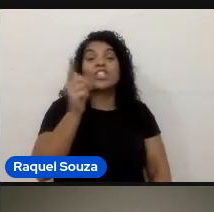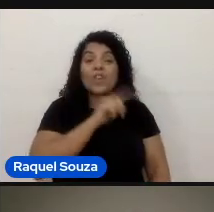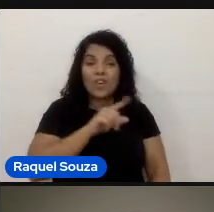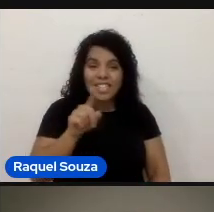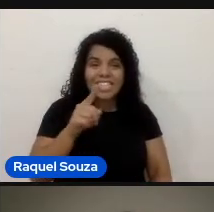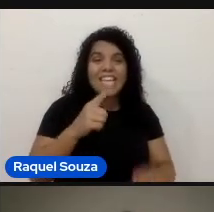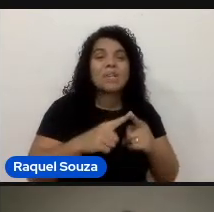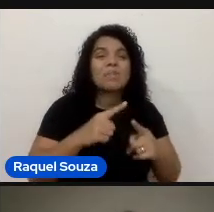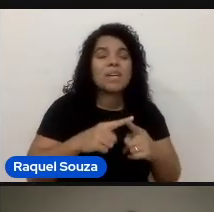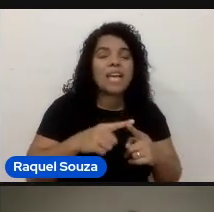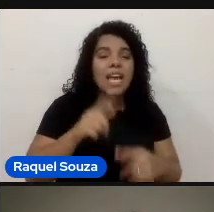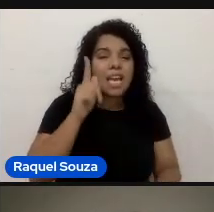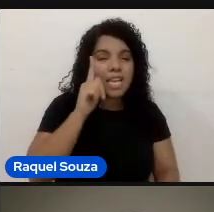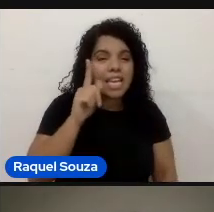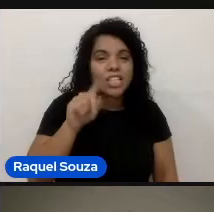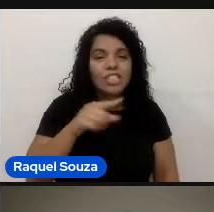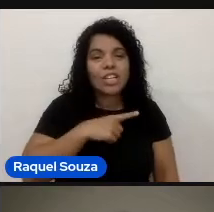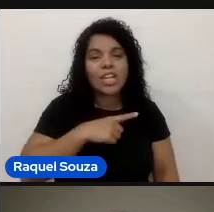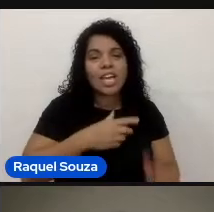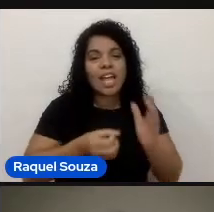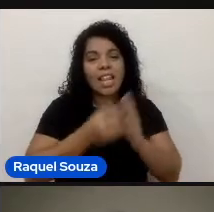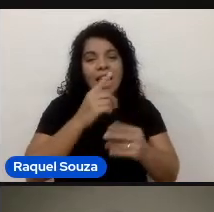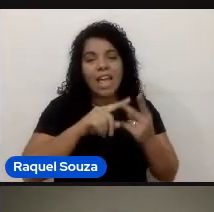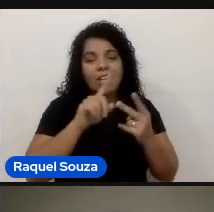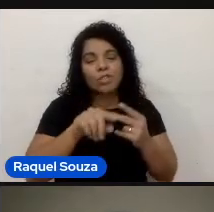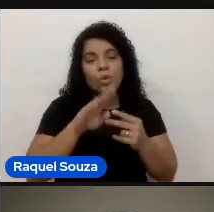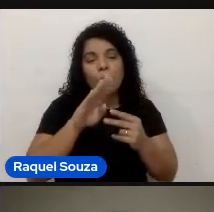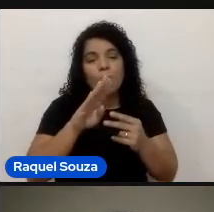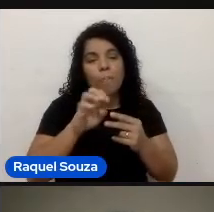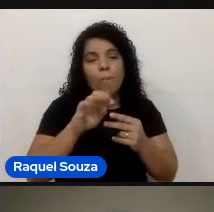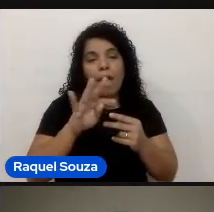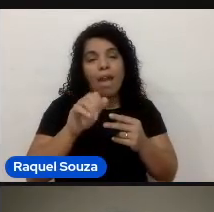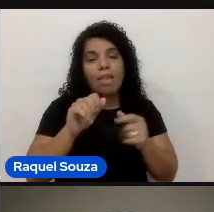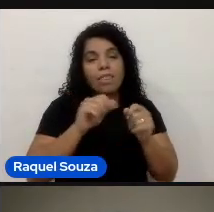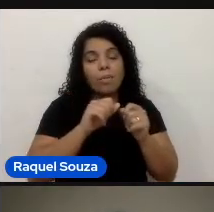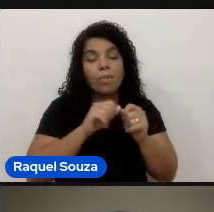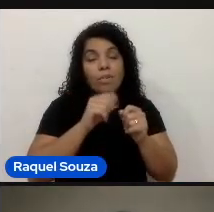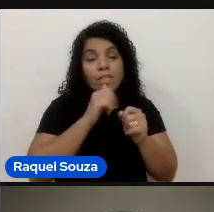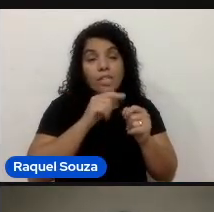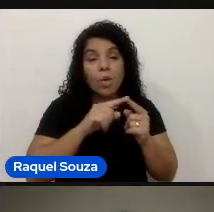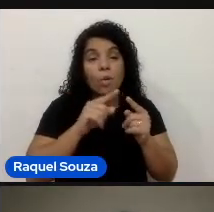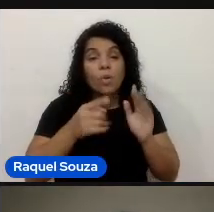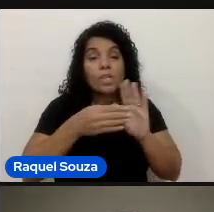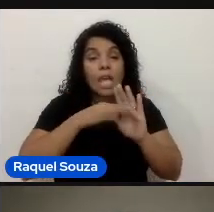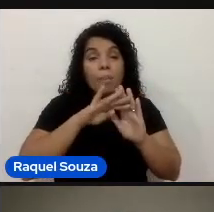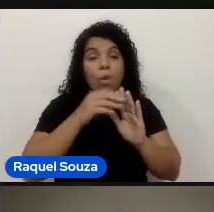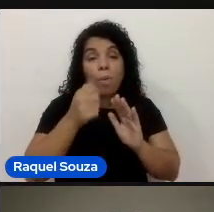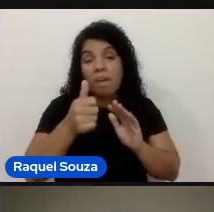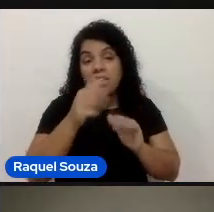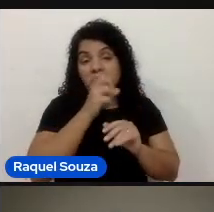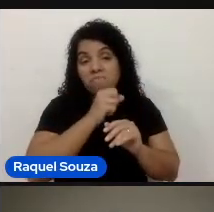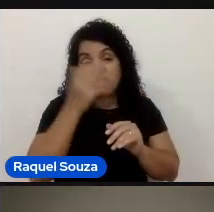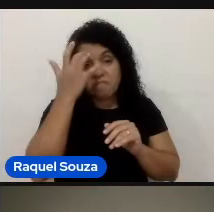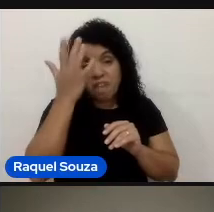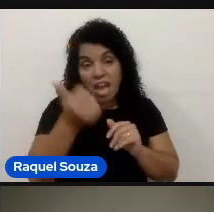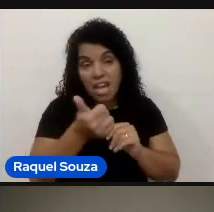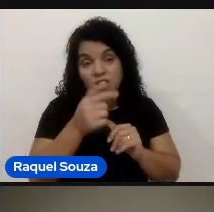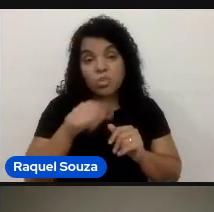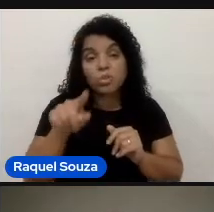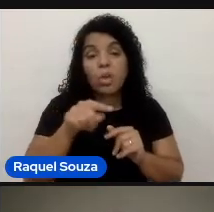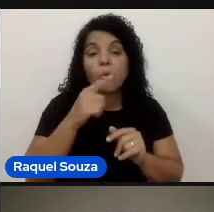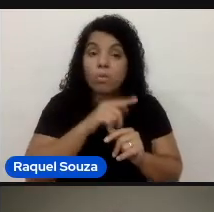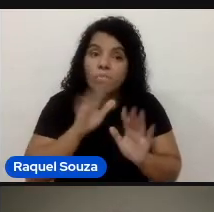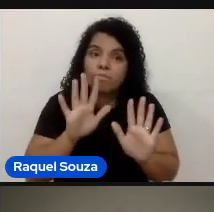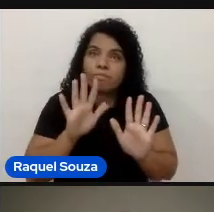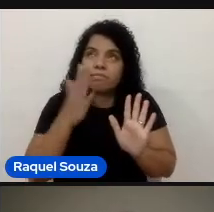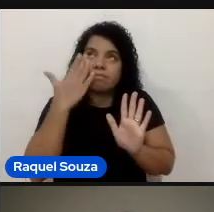lançou um beta para fazer um deploy mais fácil para o GitHub Pages através do GitHub Actions. Aí agora, finalmente, esse negócio